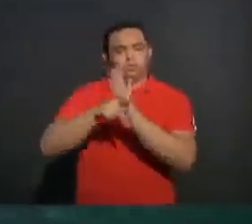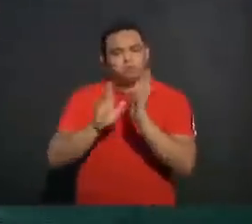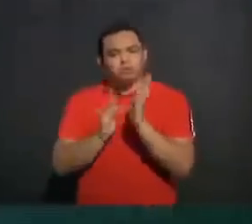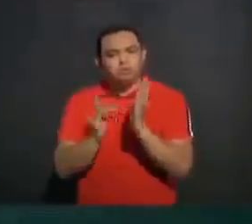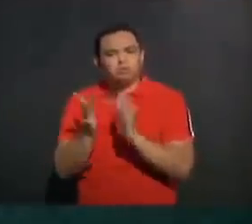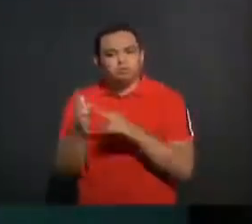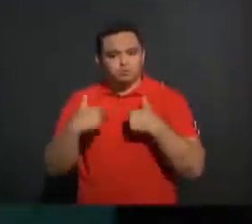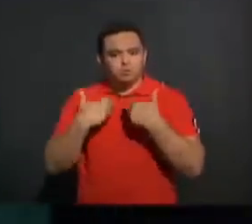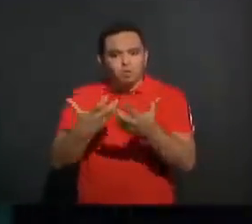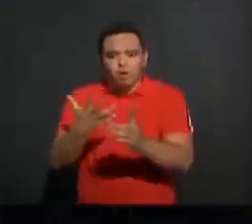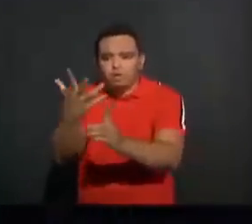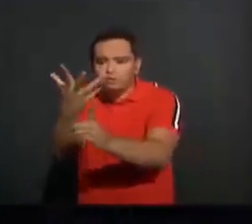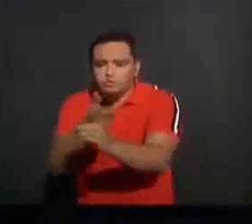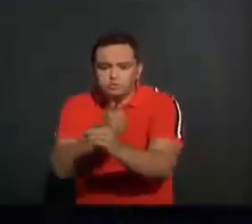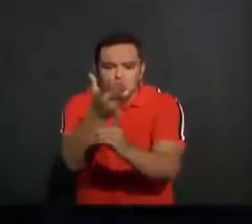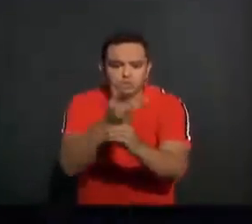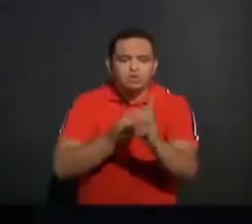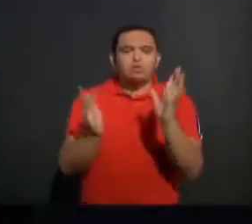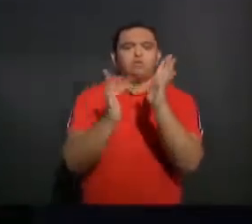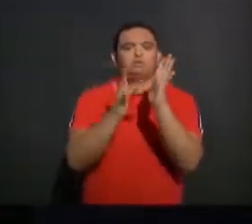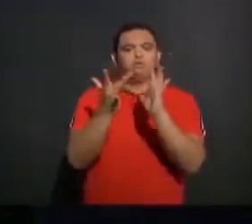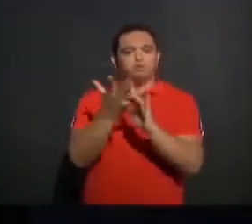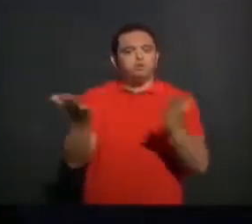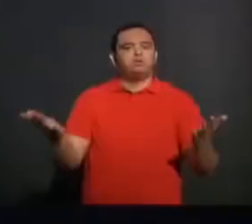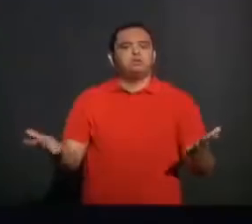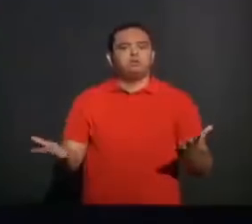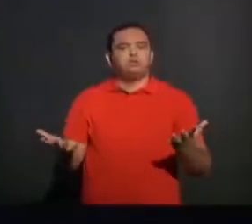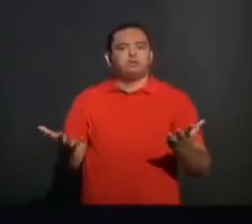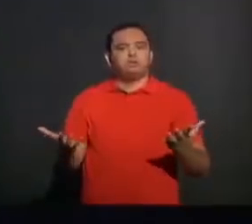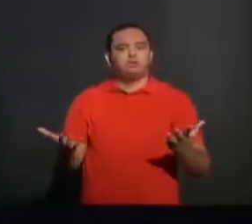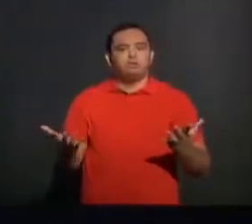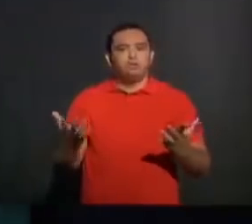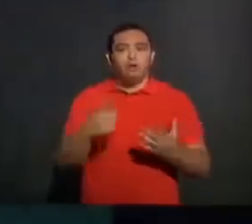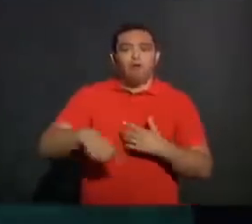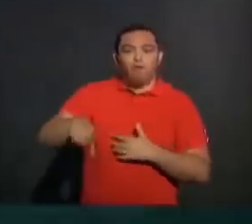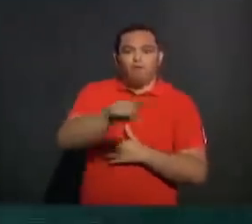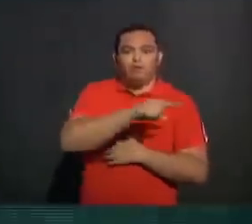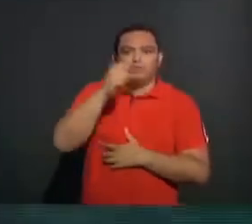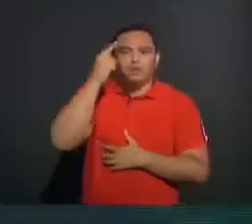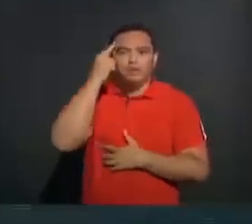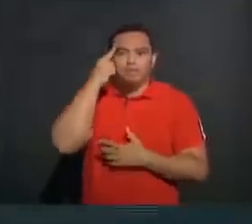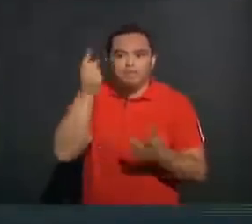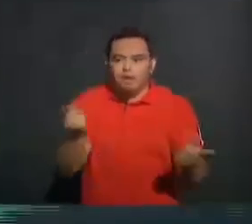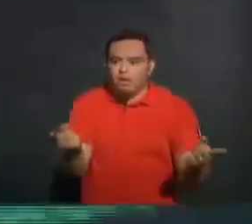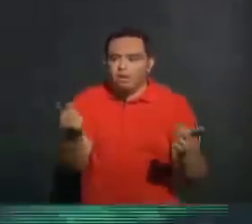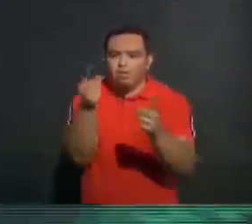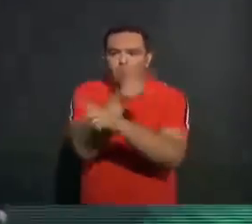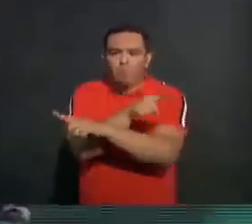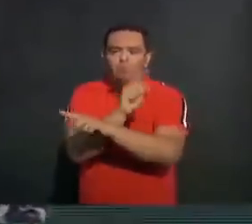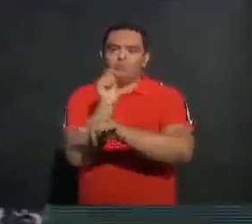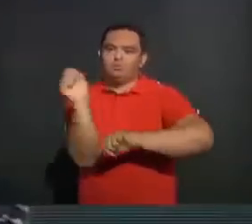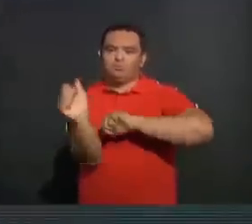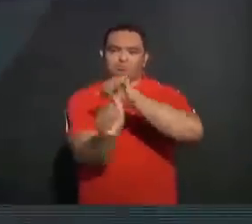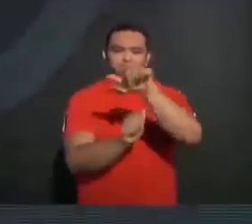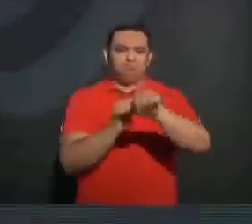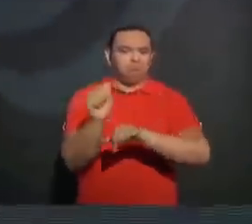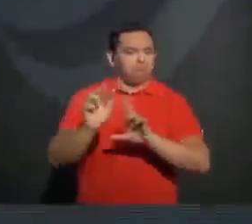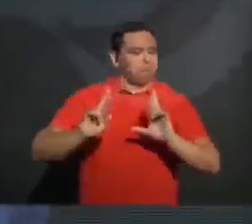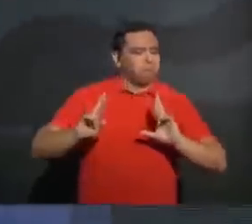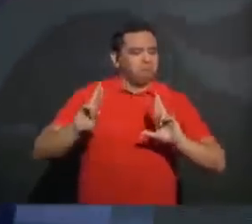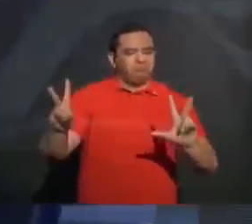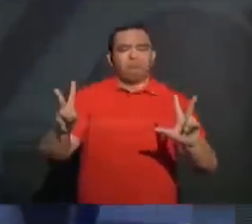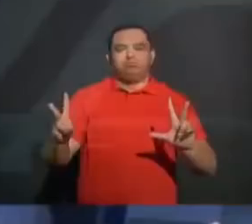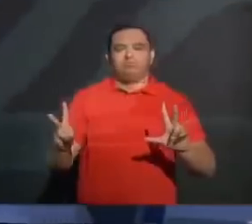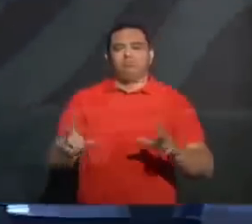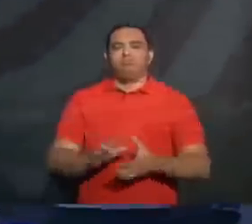quero ganhar essa geração para Deus. Quando você passa disso de um lado para o outro, muda tudo. O